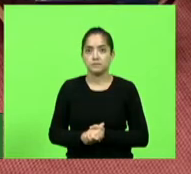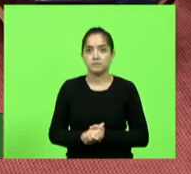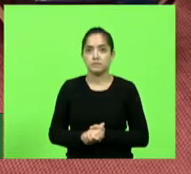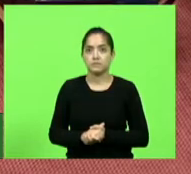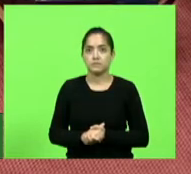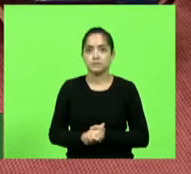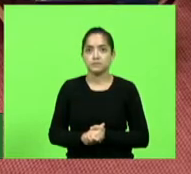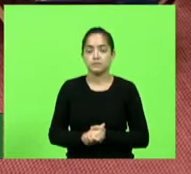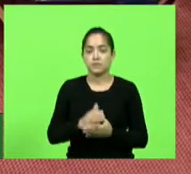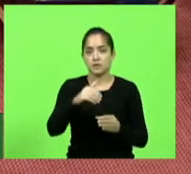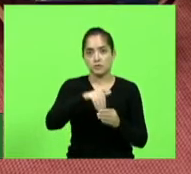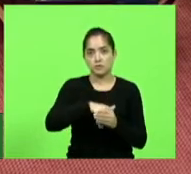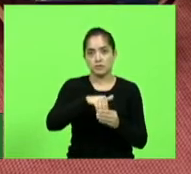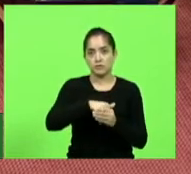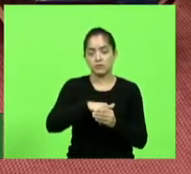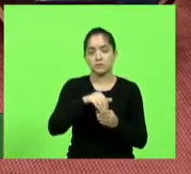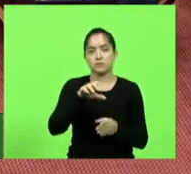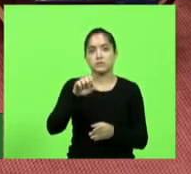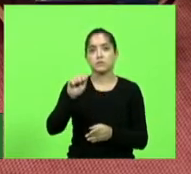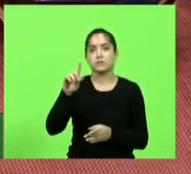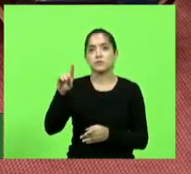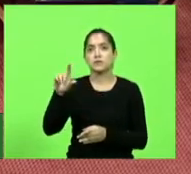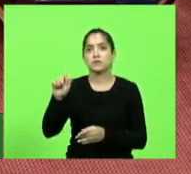Como vota a deputada Ada de Luca?